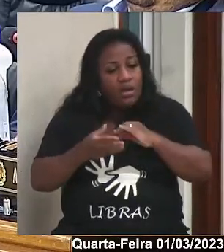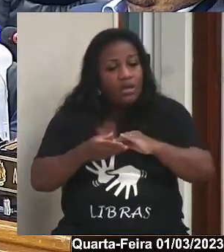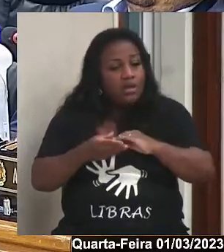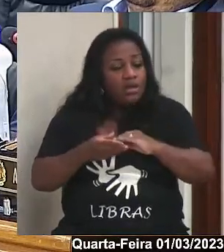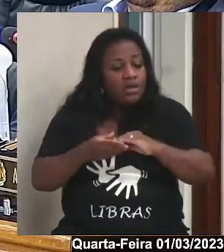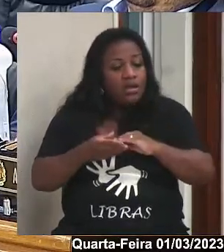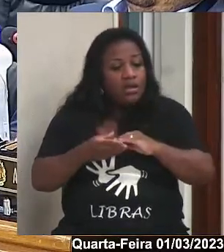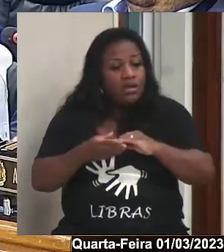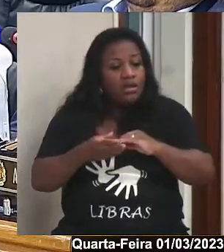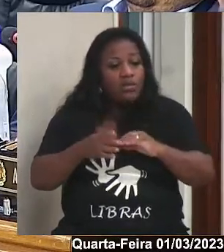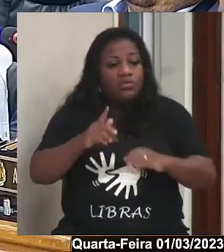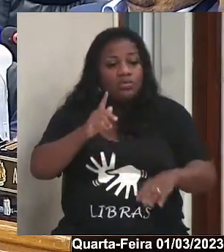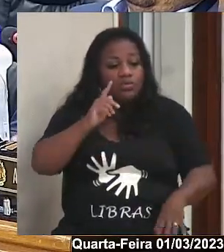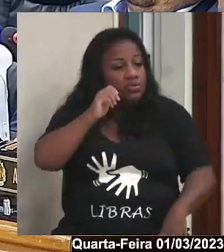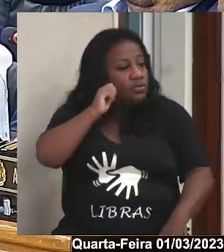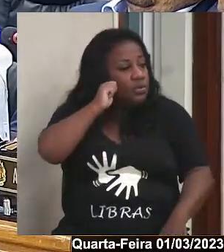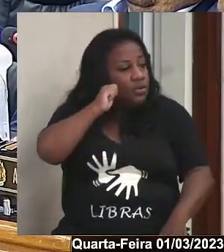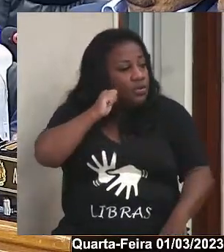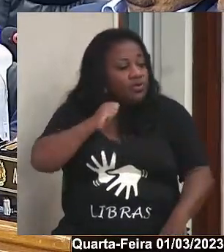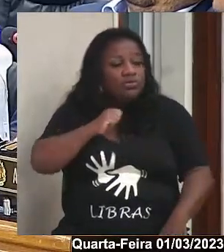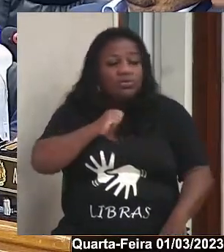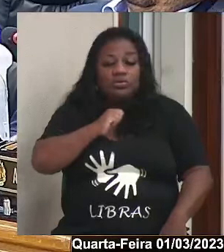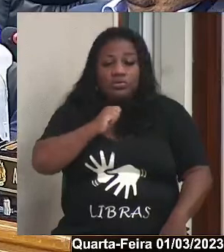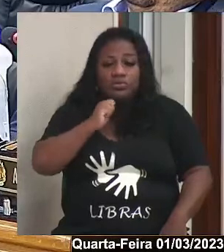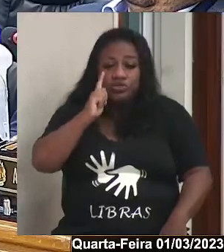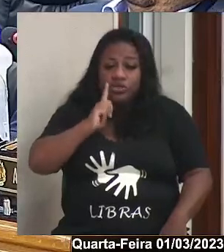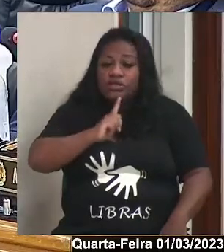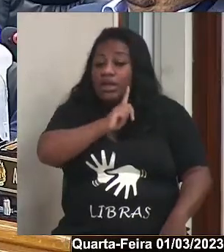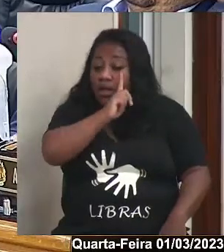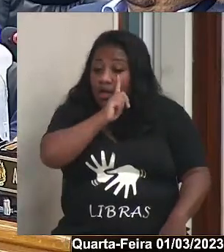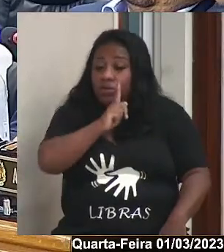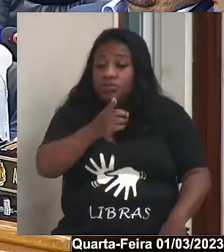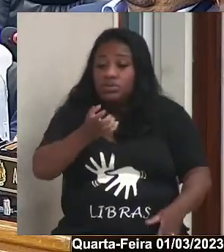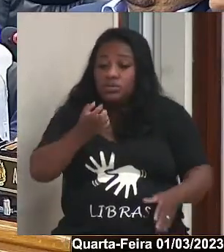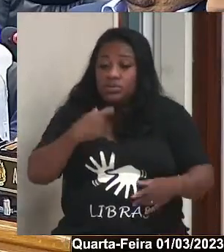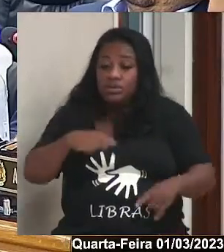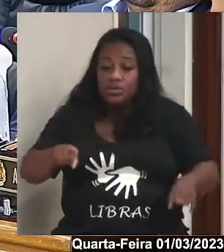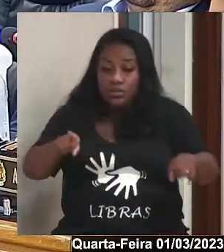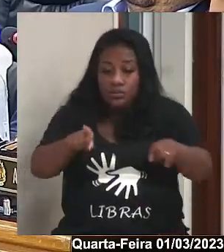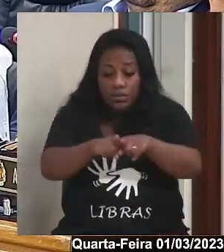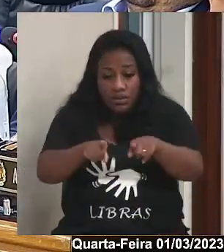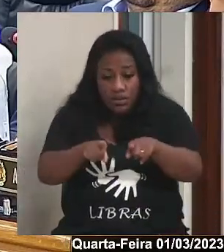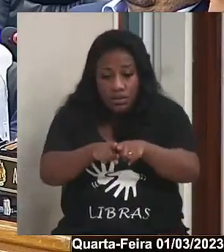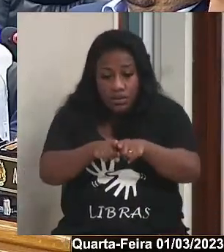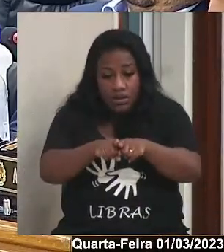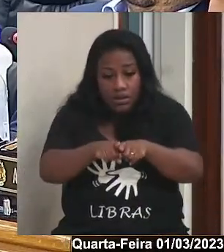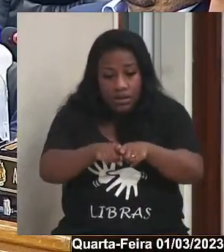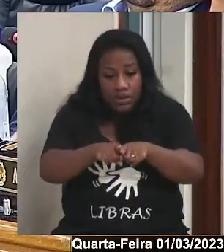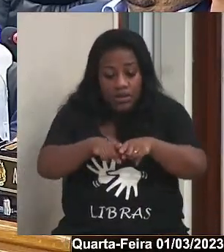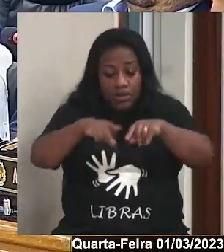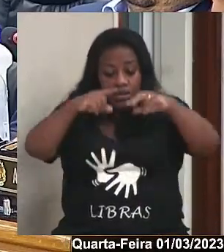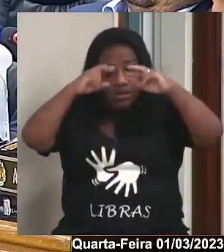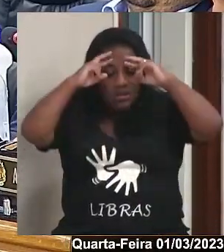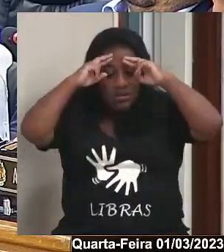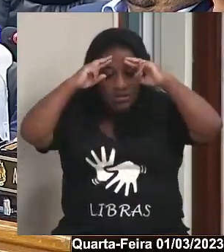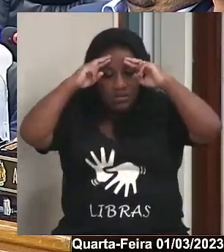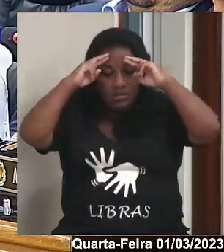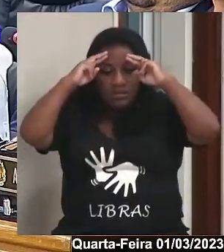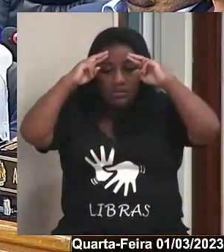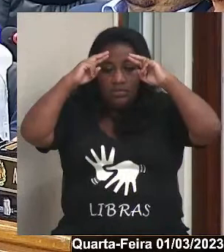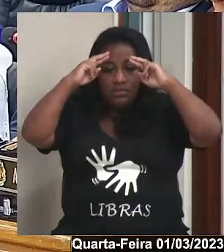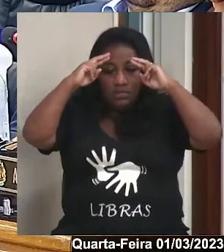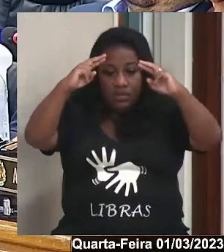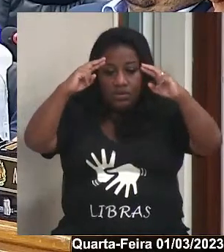Complementar também a fala do vereador Gideon Santos. Eu acho que é isso, né? Acho que o respeito é muito